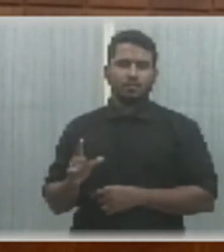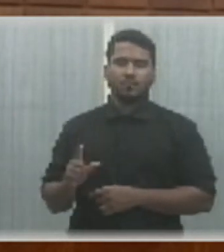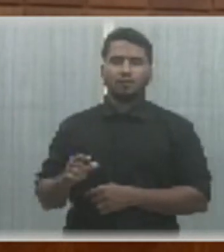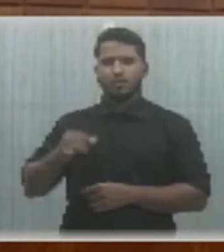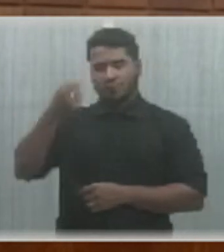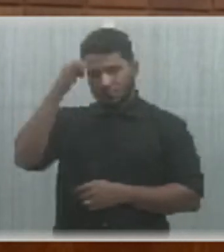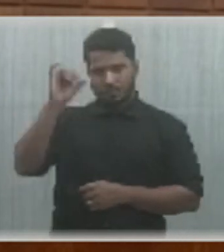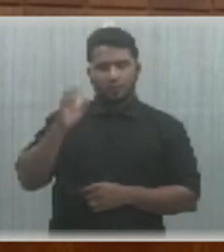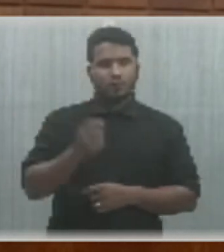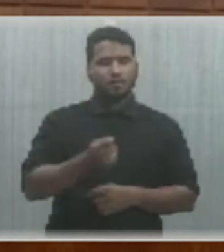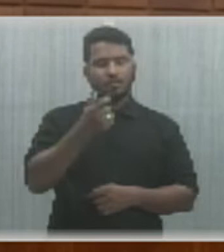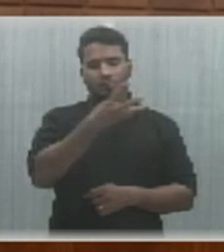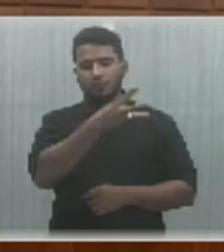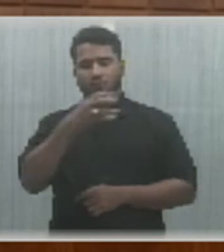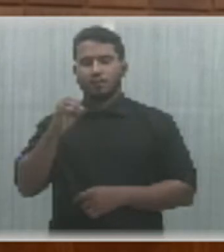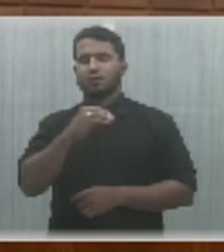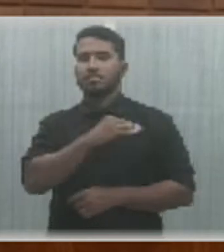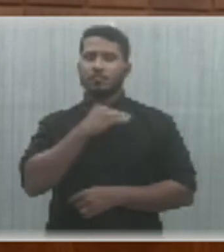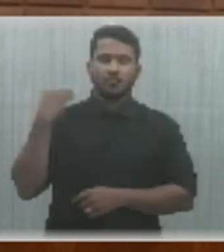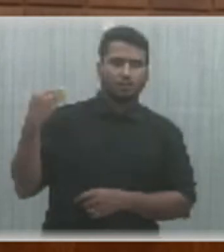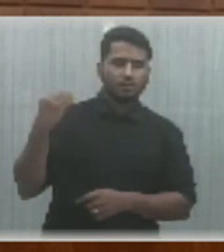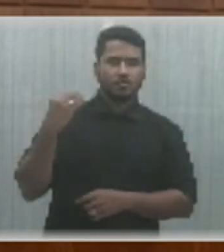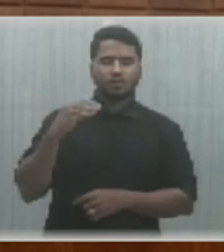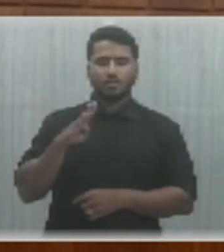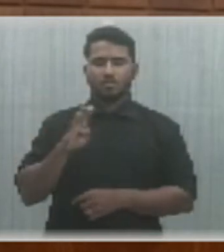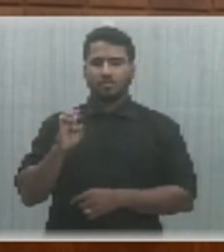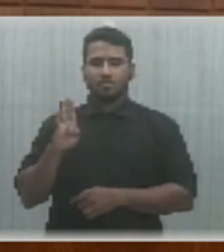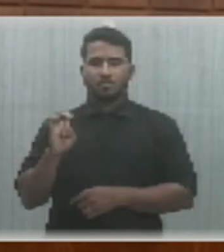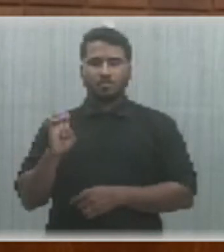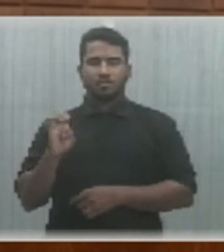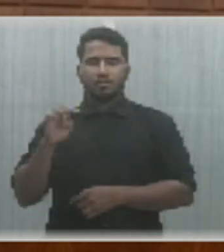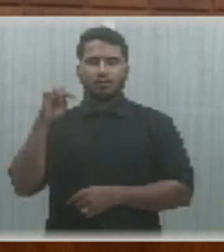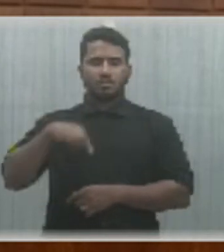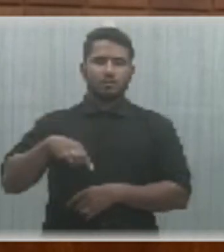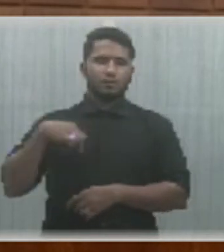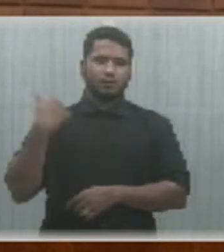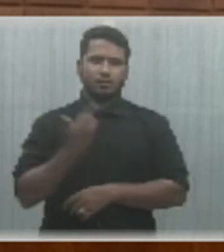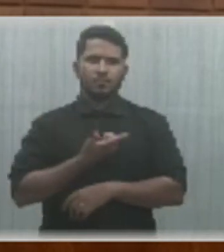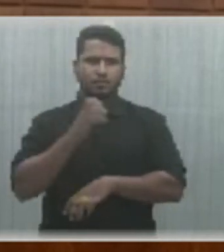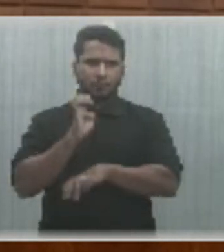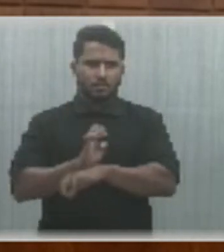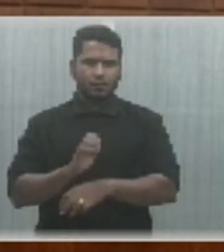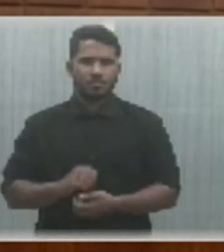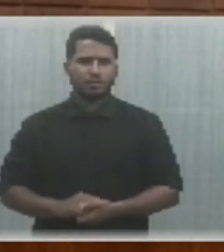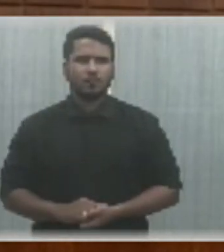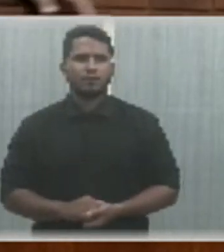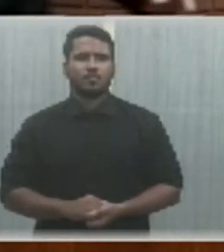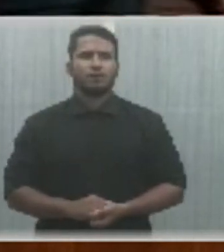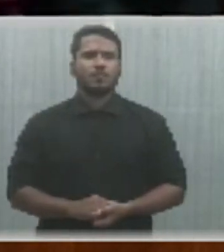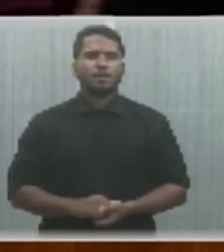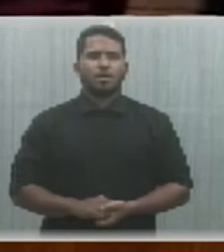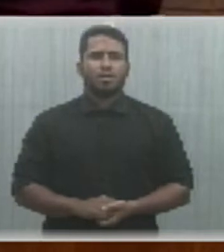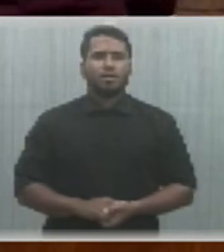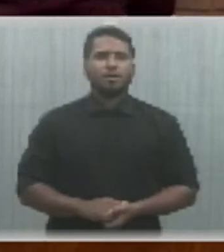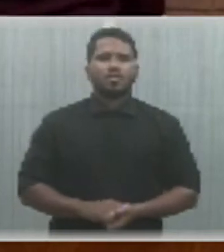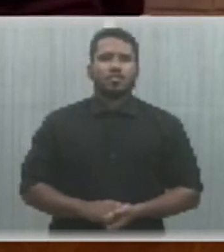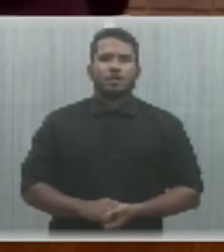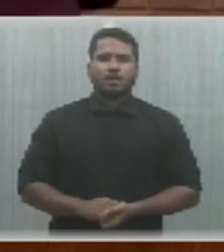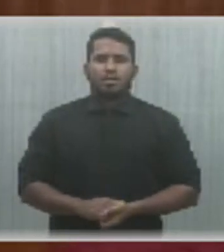quase 400 mortes de bebês aqui no nosso estado.